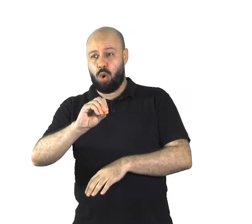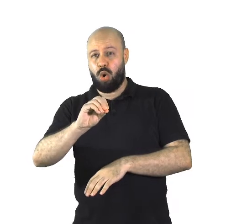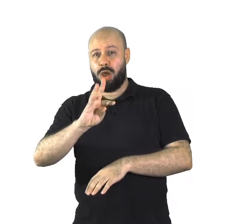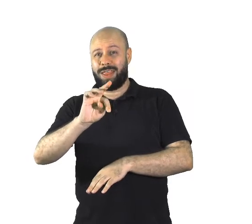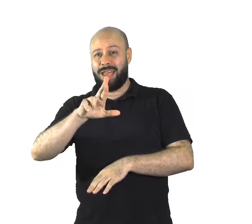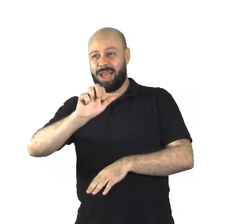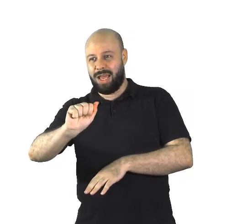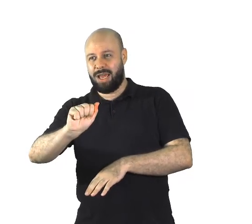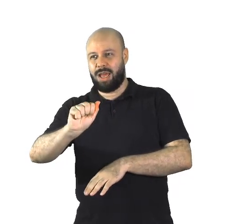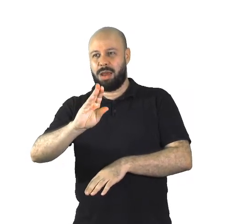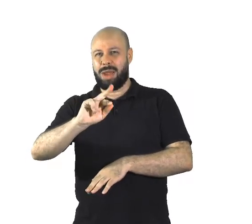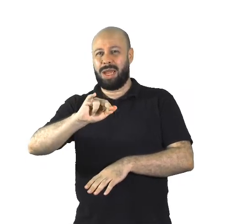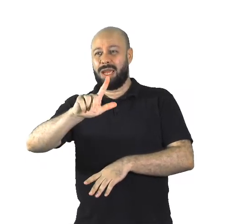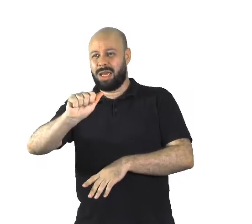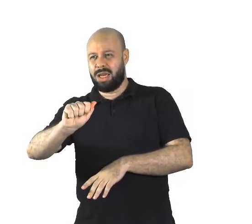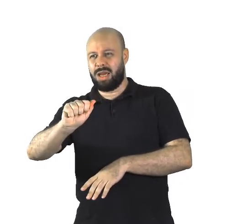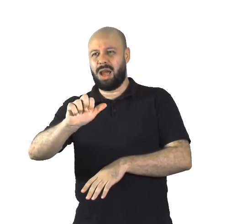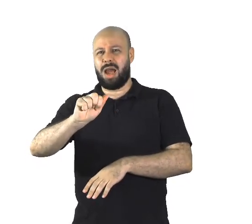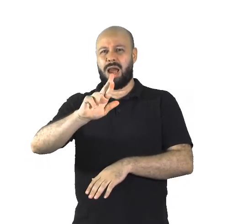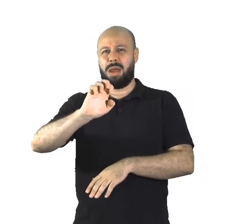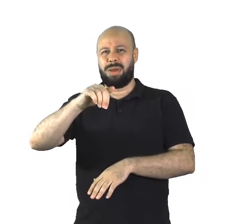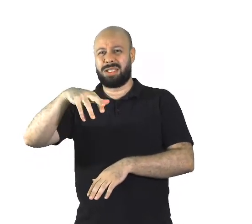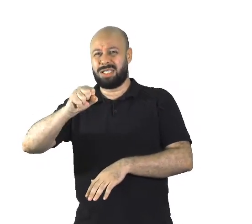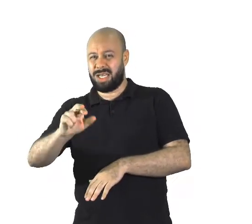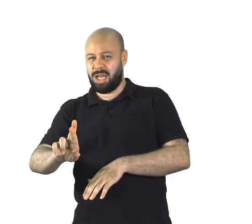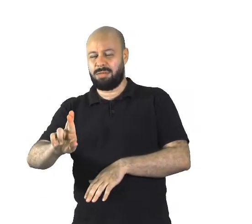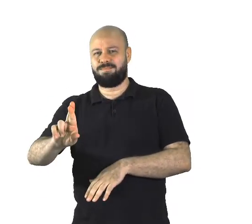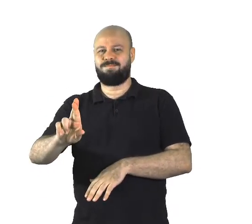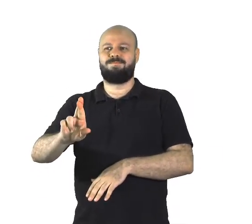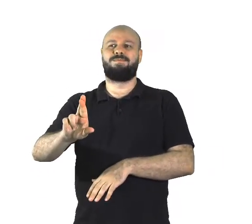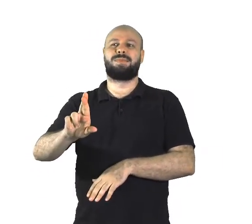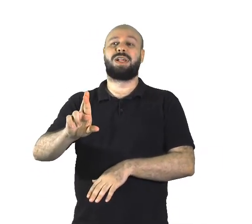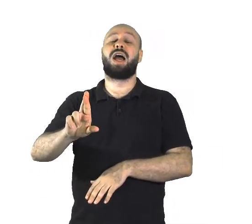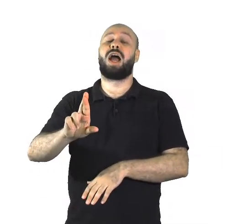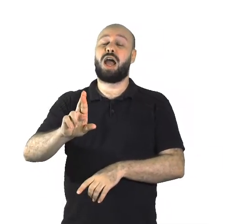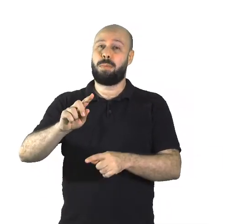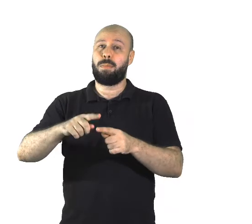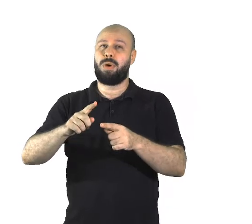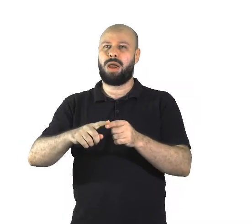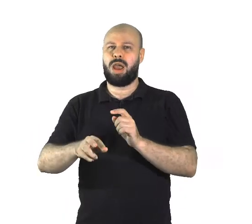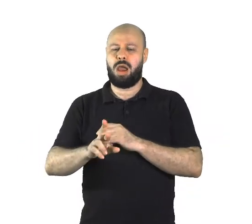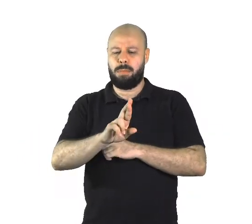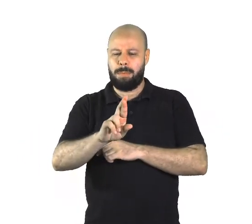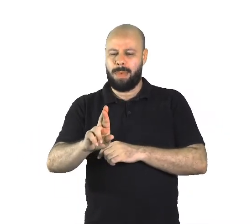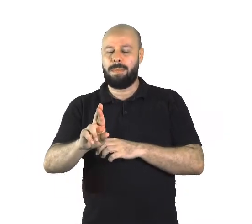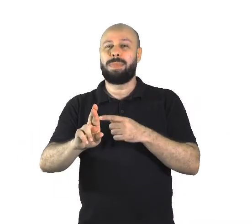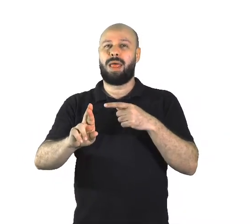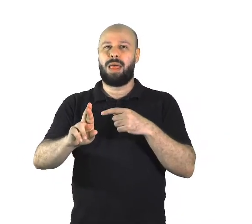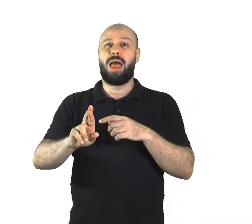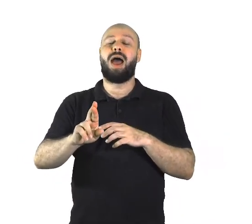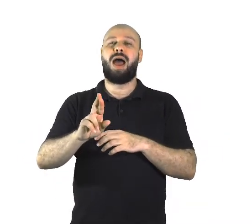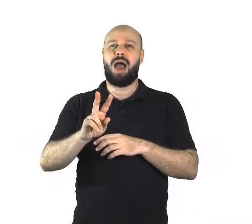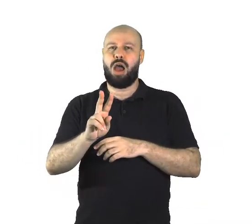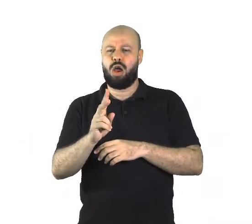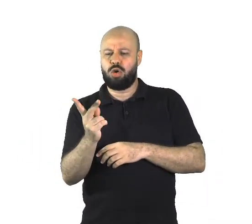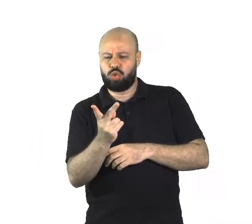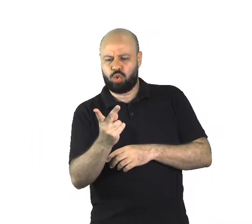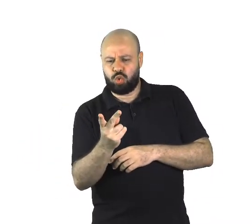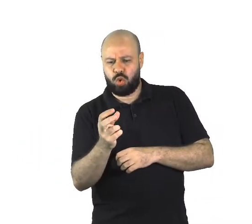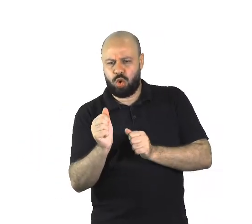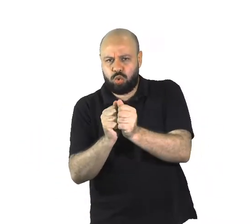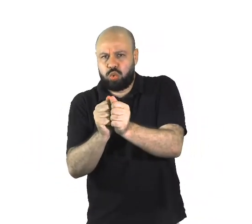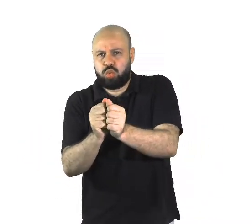barriga, arremessar. Todos eles juntos, ele tem um som do R do rato lá do início. Mas por que ele